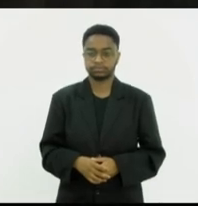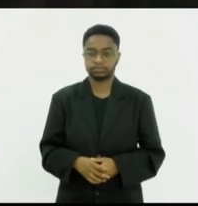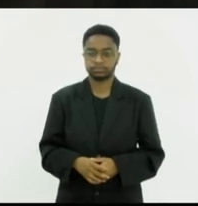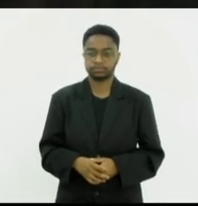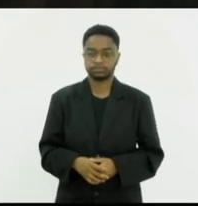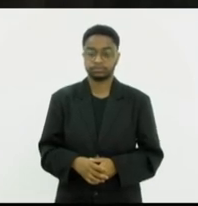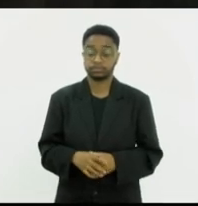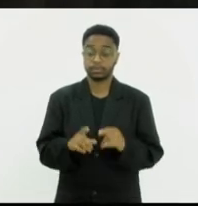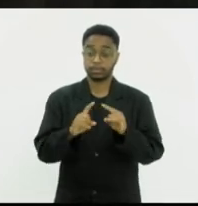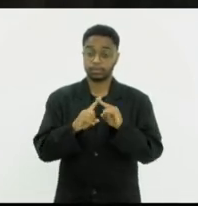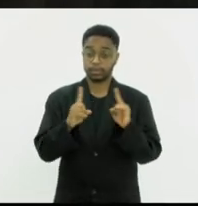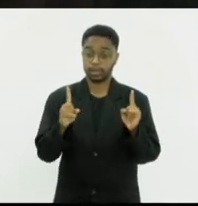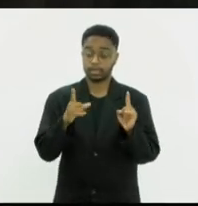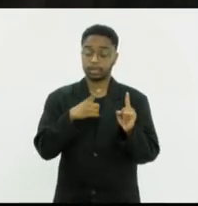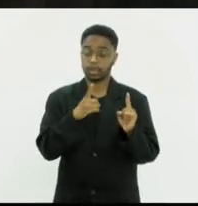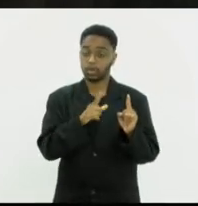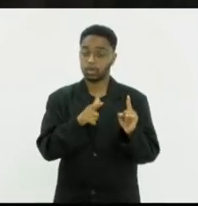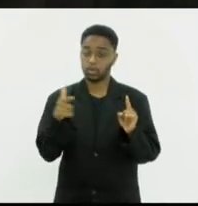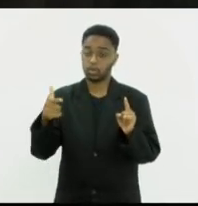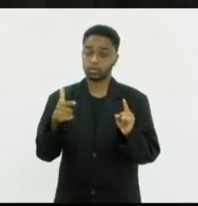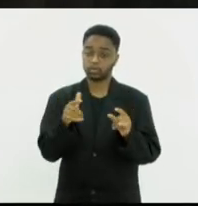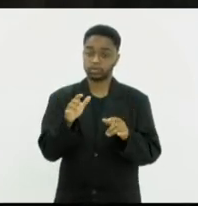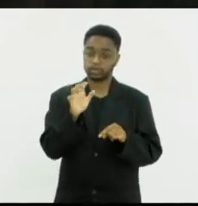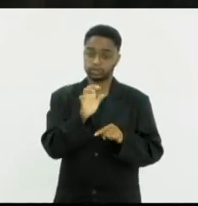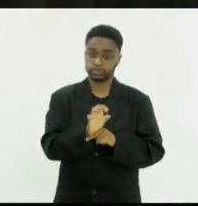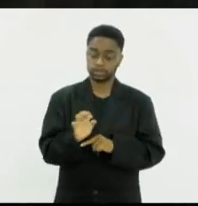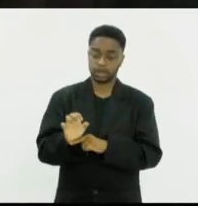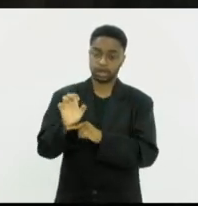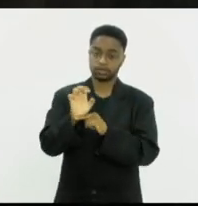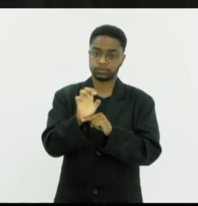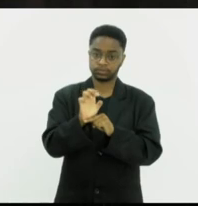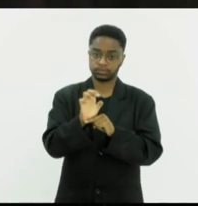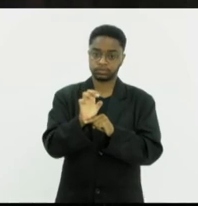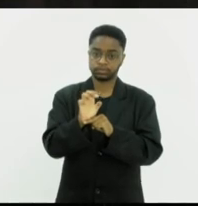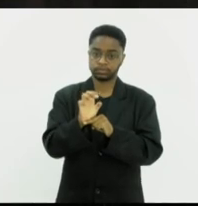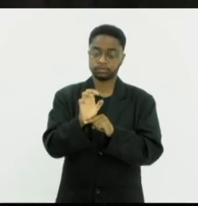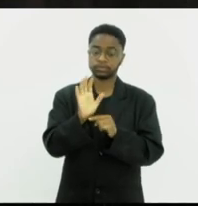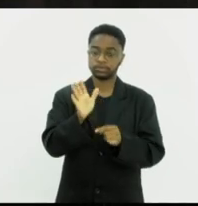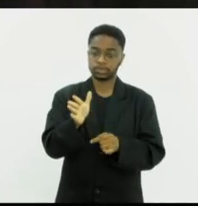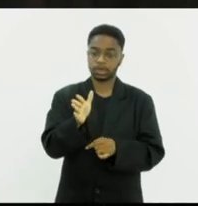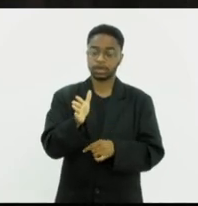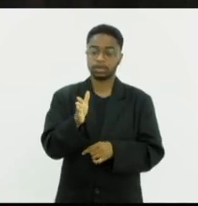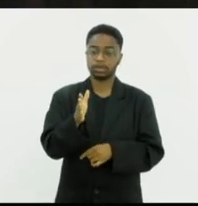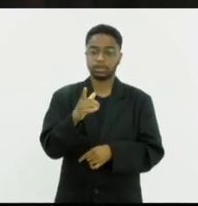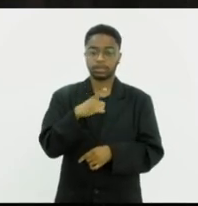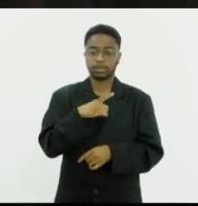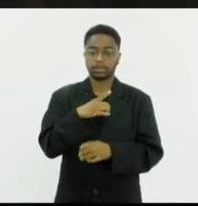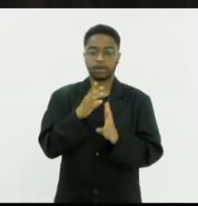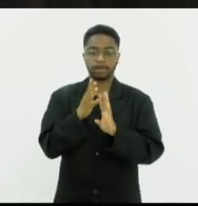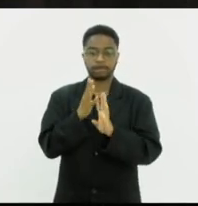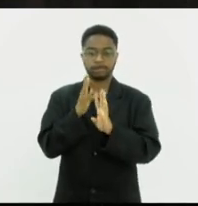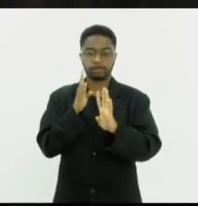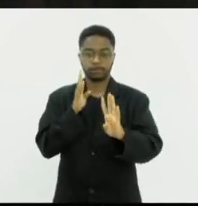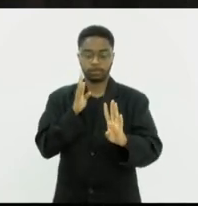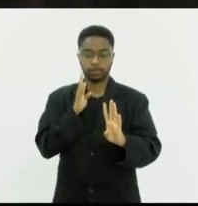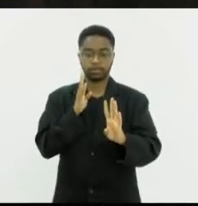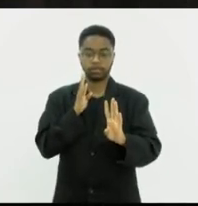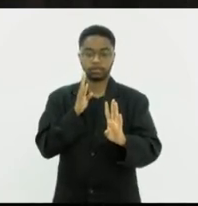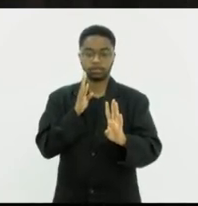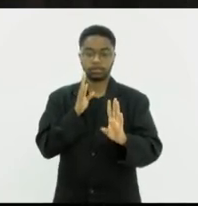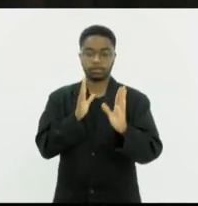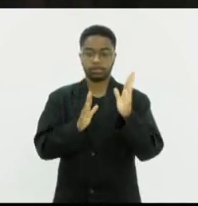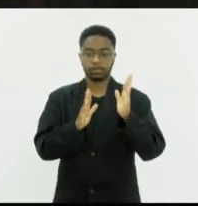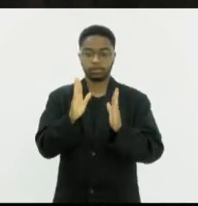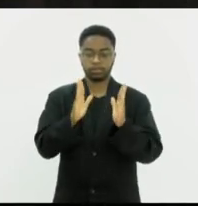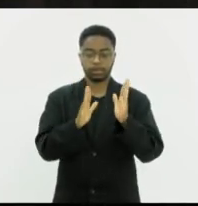mas tem uma série de outros estados já praticamente na fila para ir para o regime